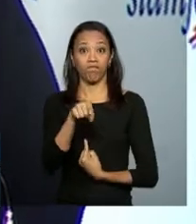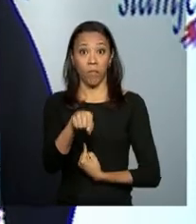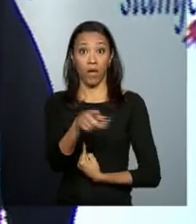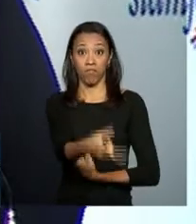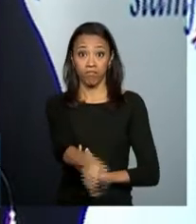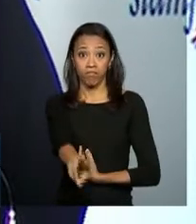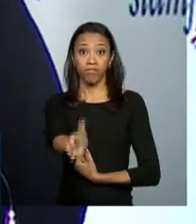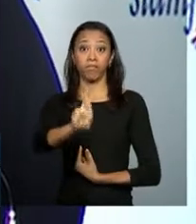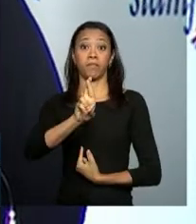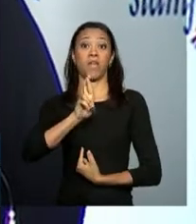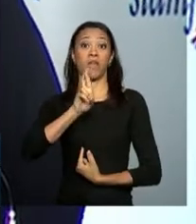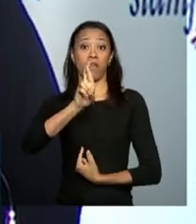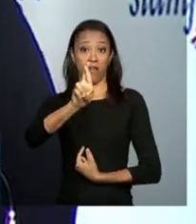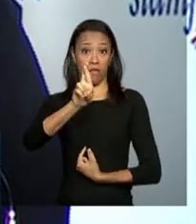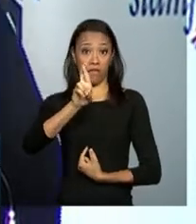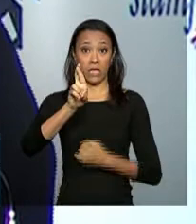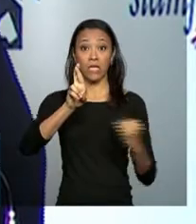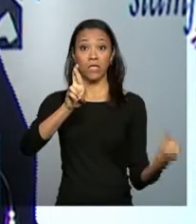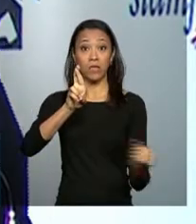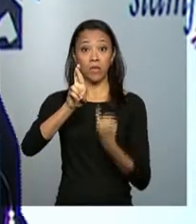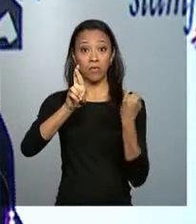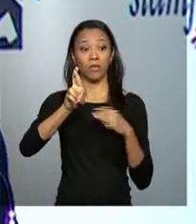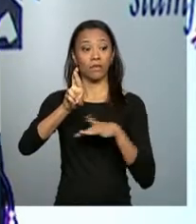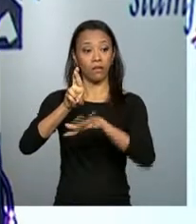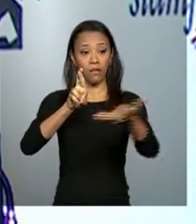referência importante para o setor.